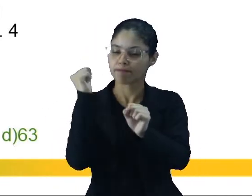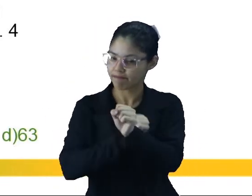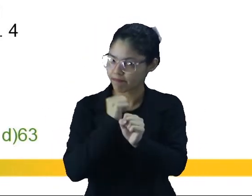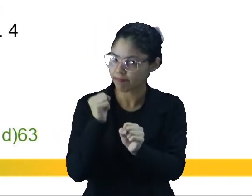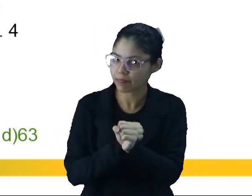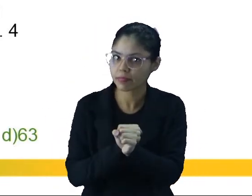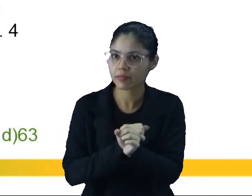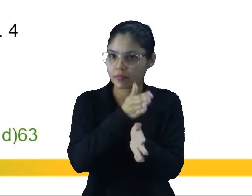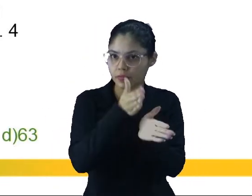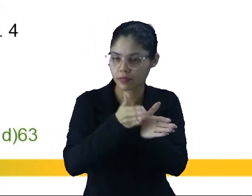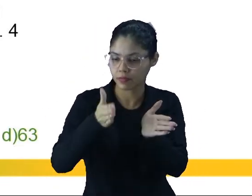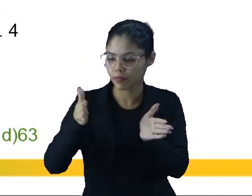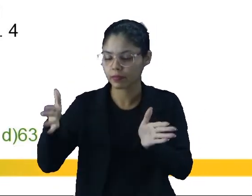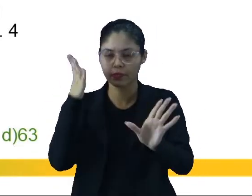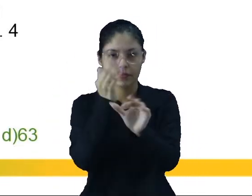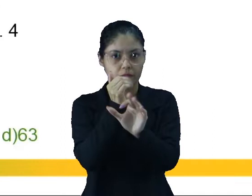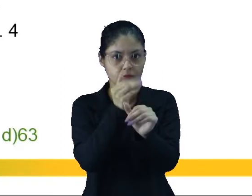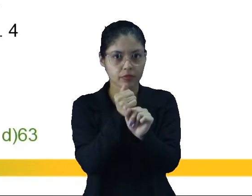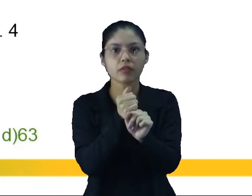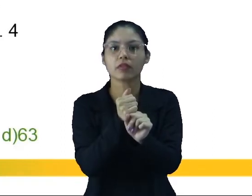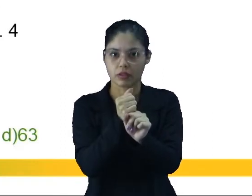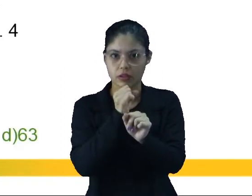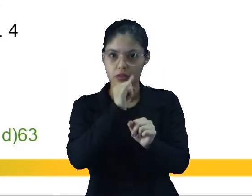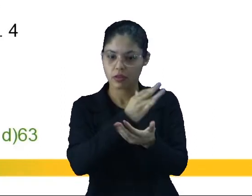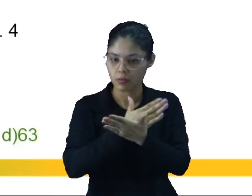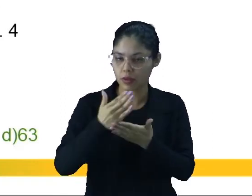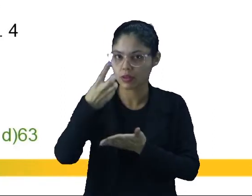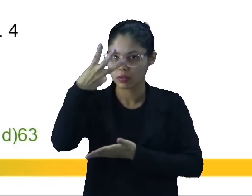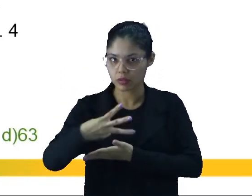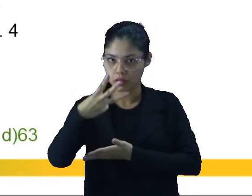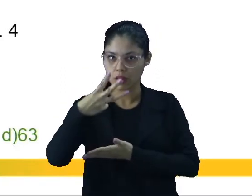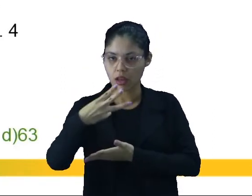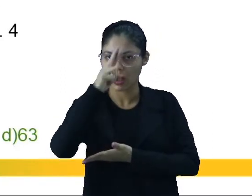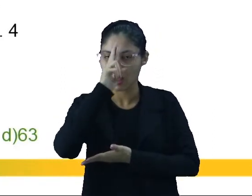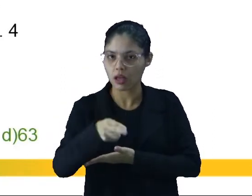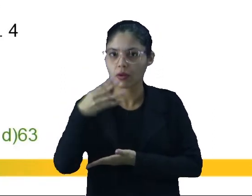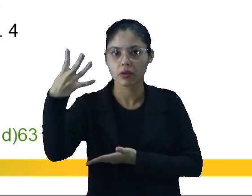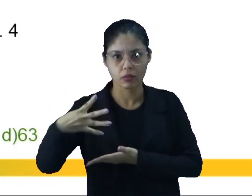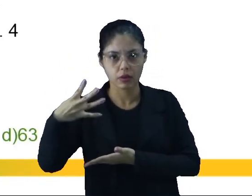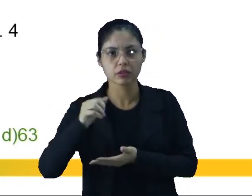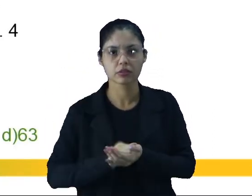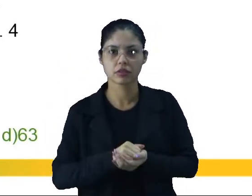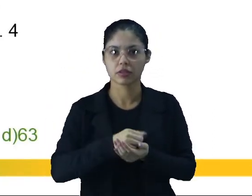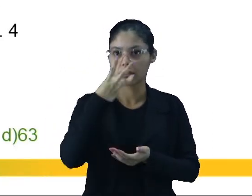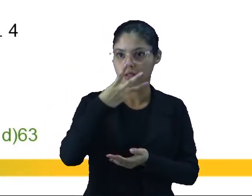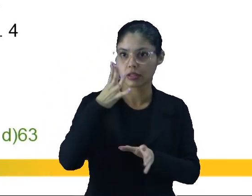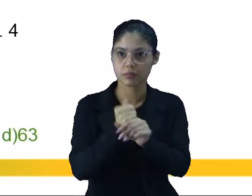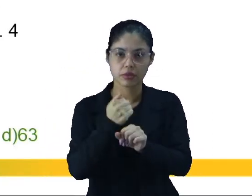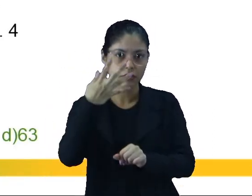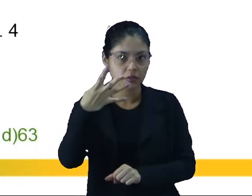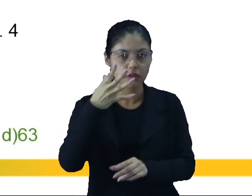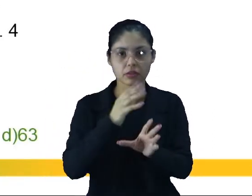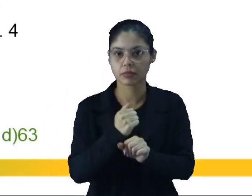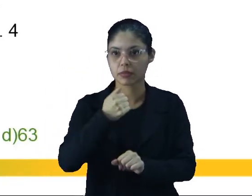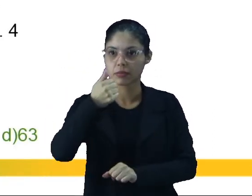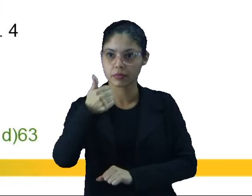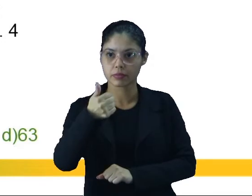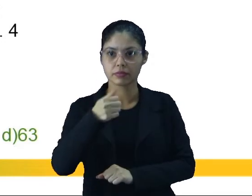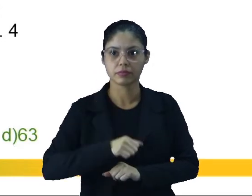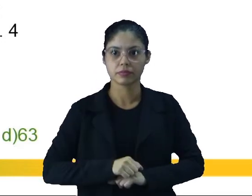construir fazendo a soma. Se começa com 3 e a razão é 4, então é 3 mais 4,